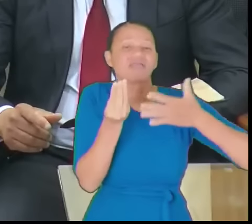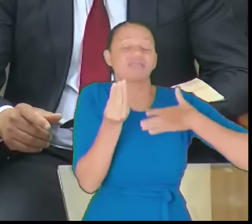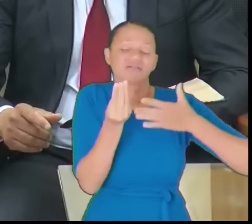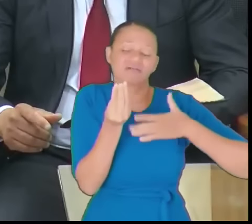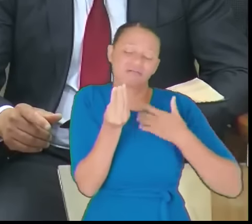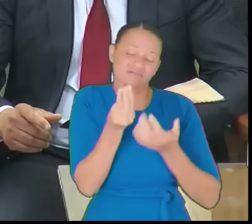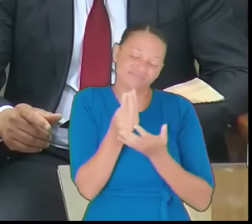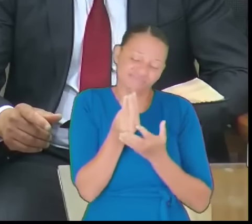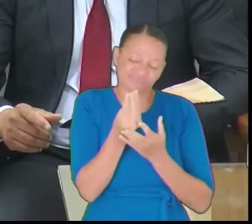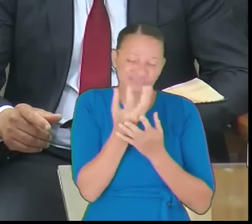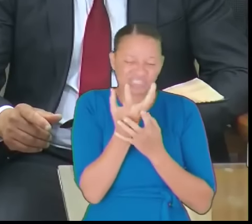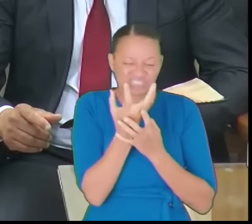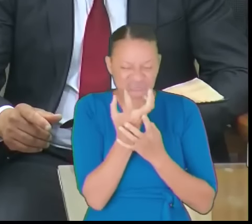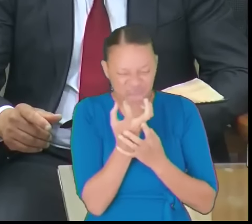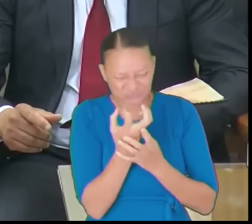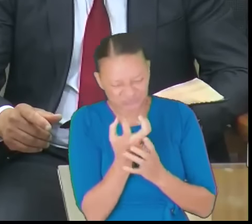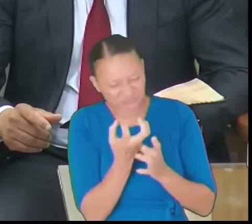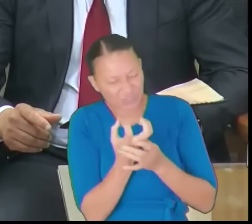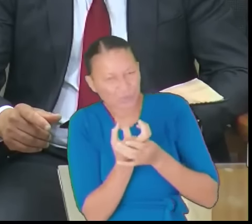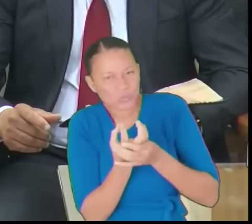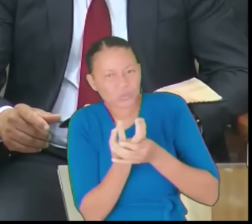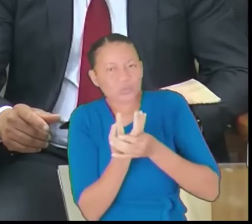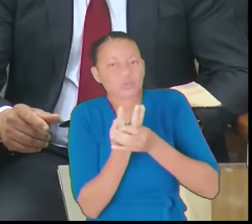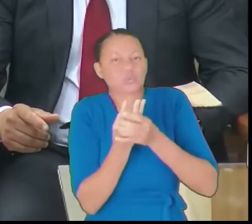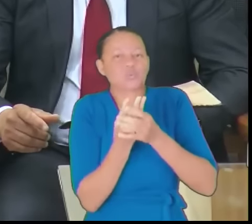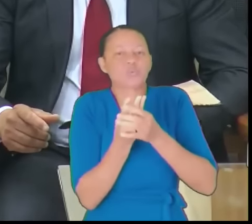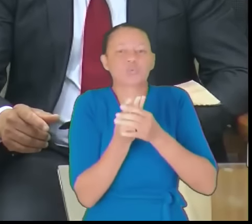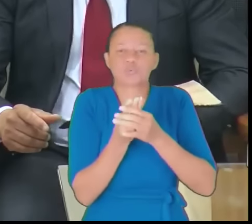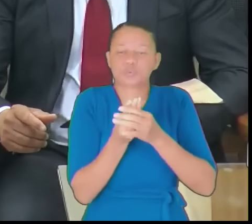As rugas espirituais.